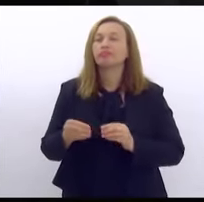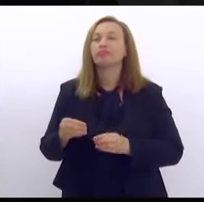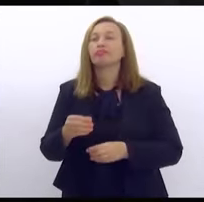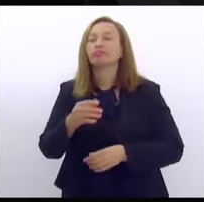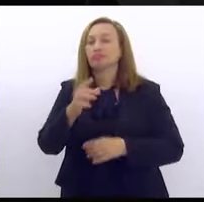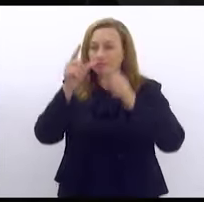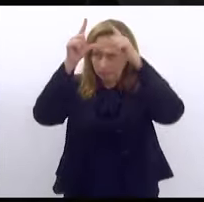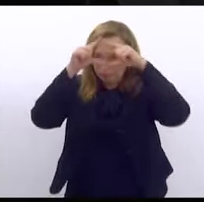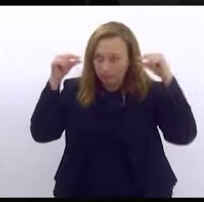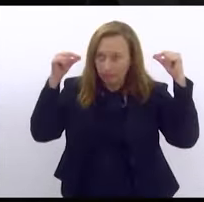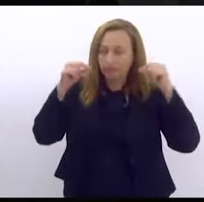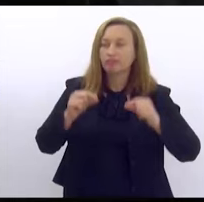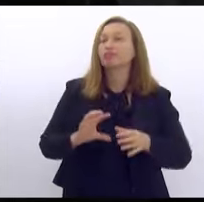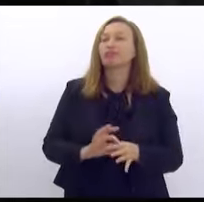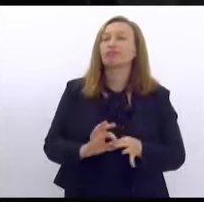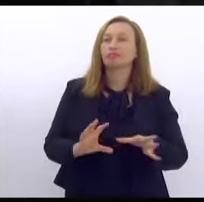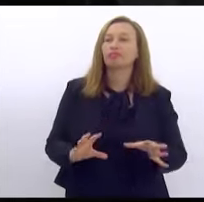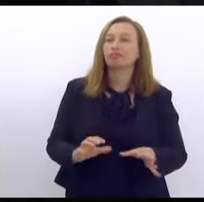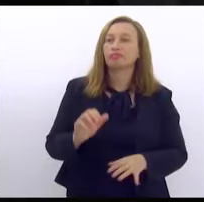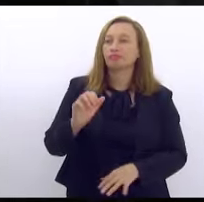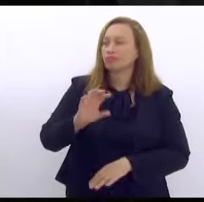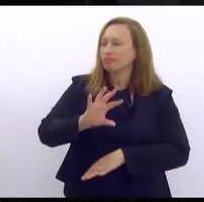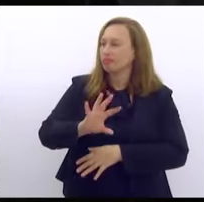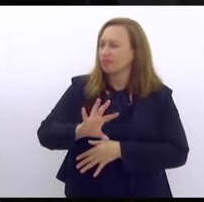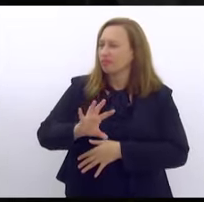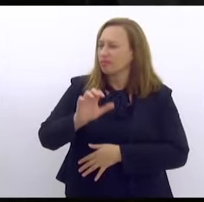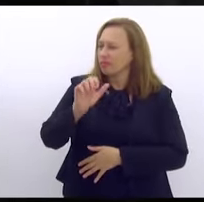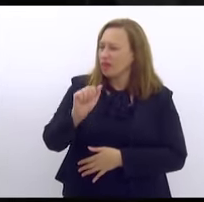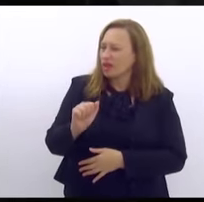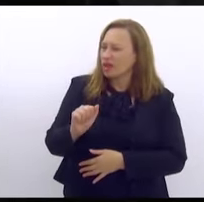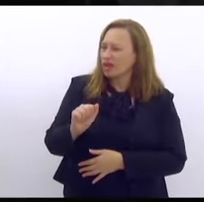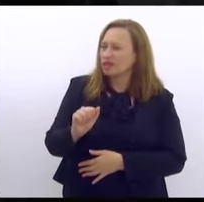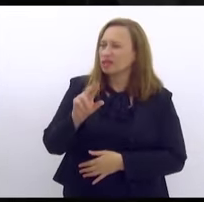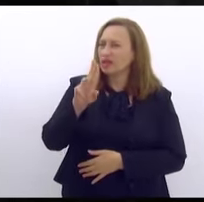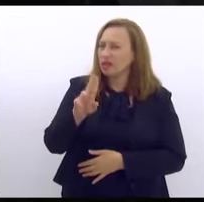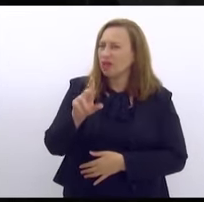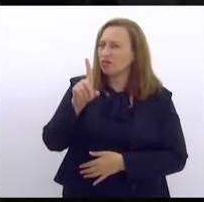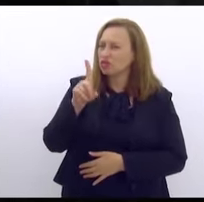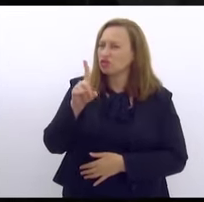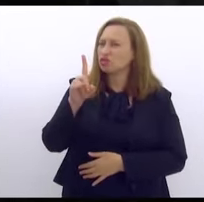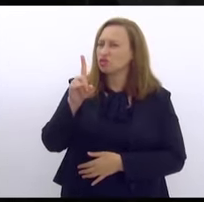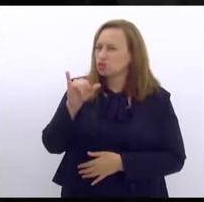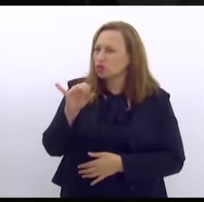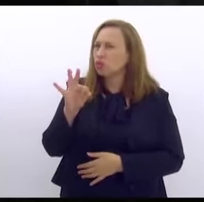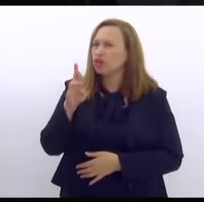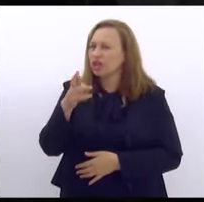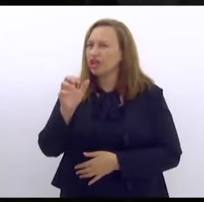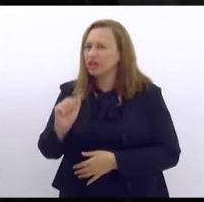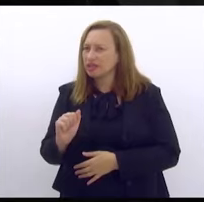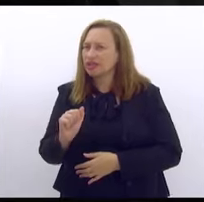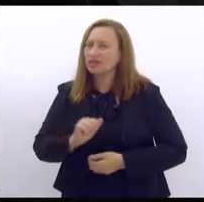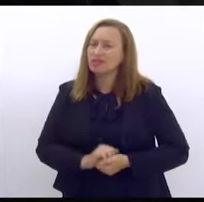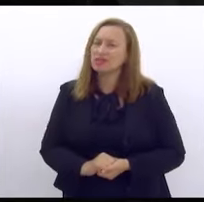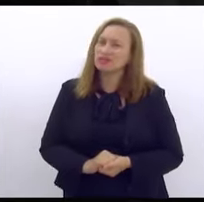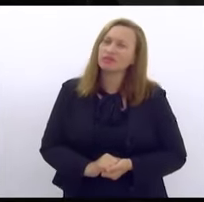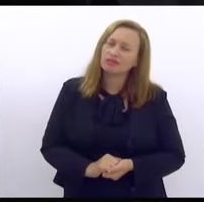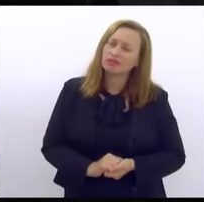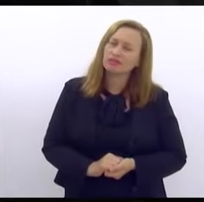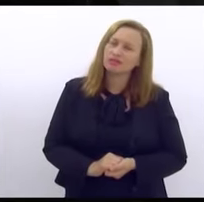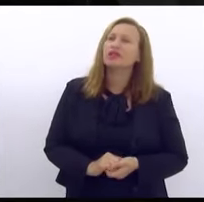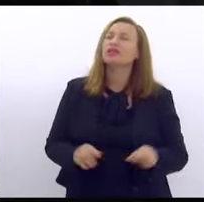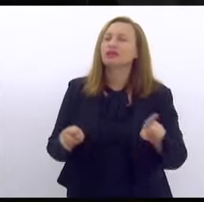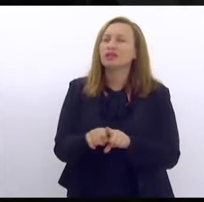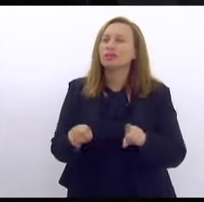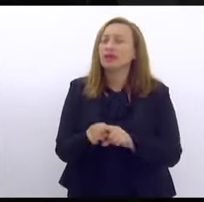enfermagem, autorizar a auditoria da dívida pública e da dívida ativa, isso é algo central, e a realização também